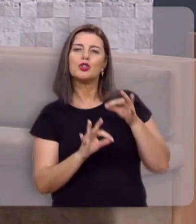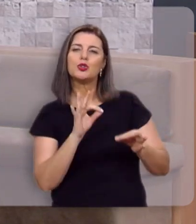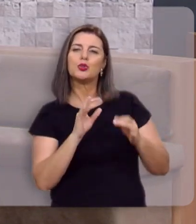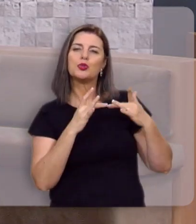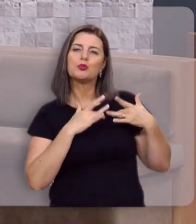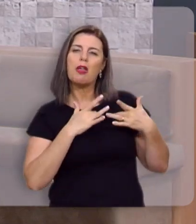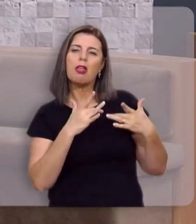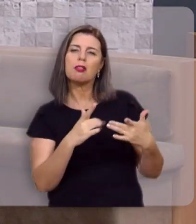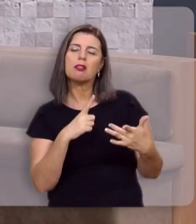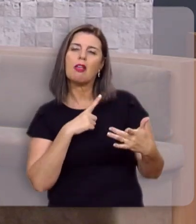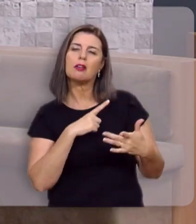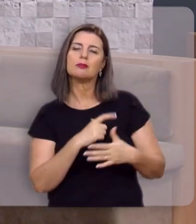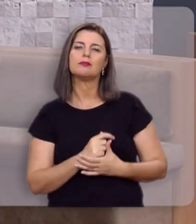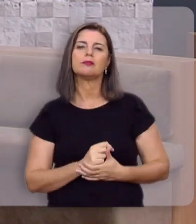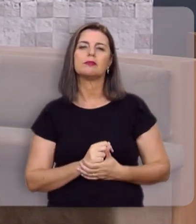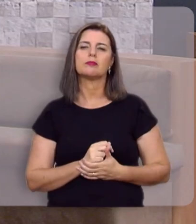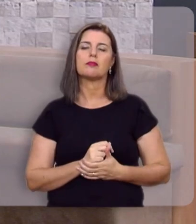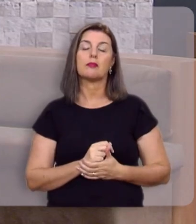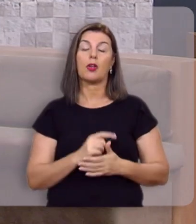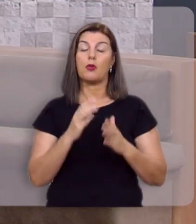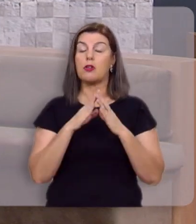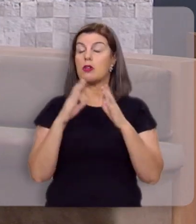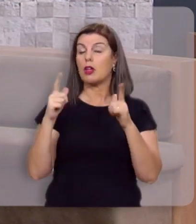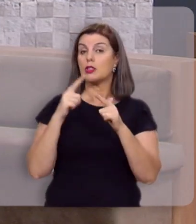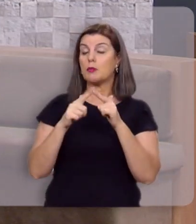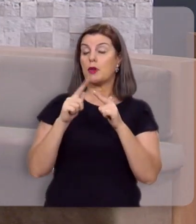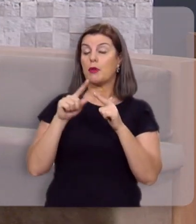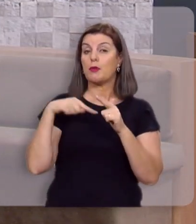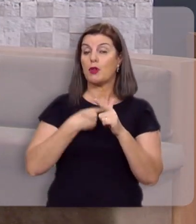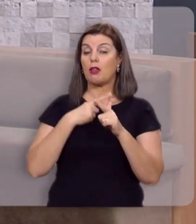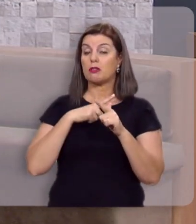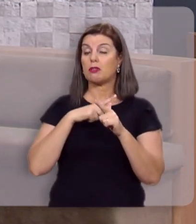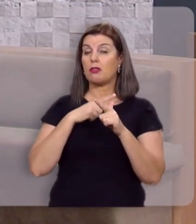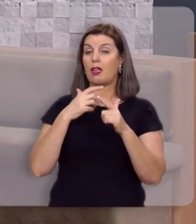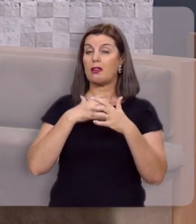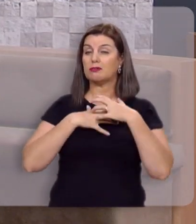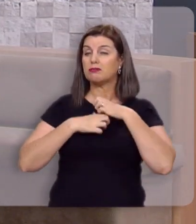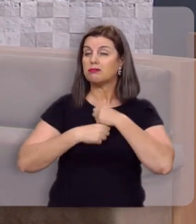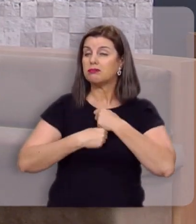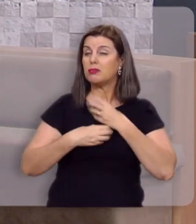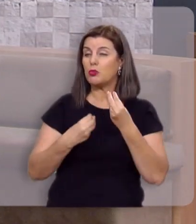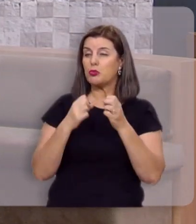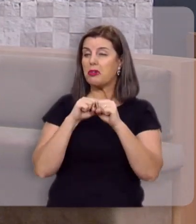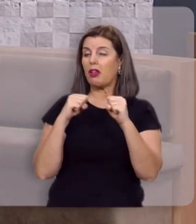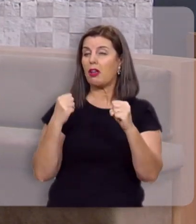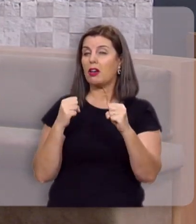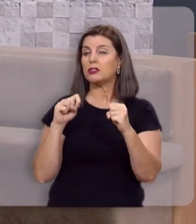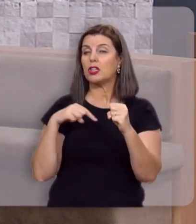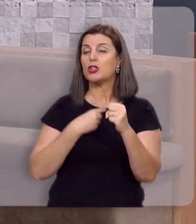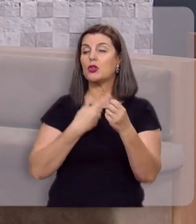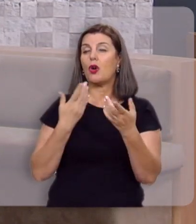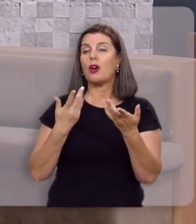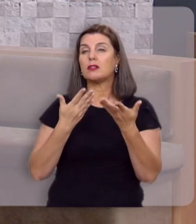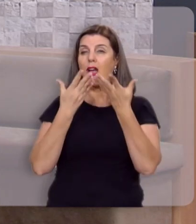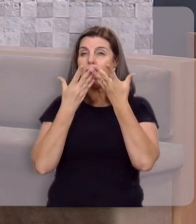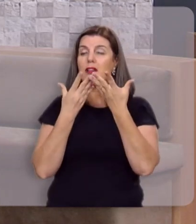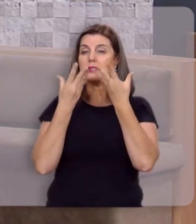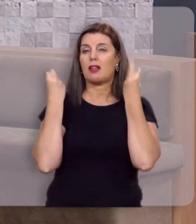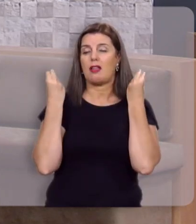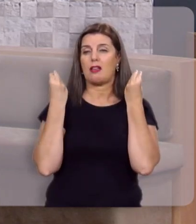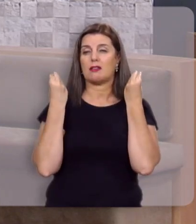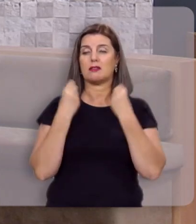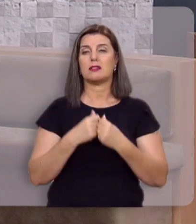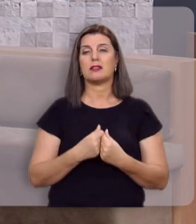Deus é misericordioso. Um dos grandes problemas quando a gente está passando por uma angústia muito grande é que nós somos levados a